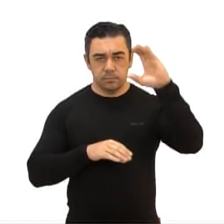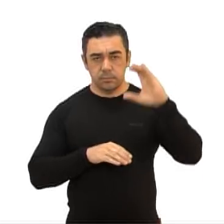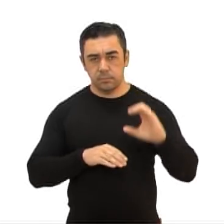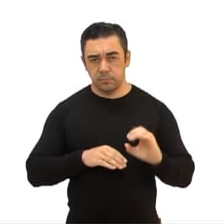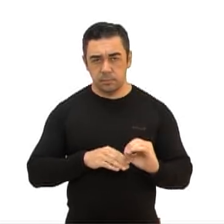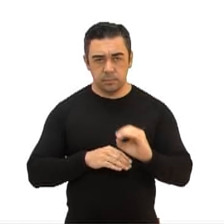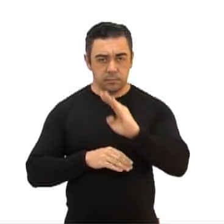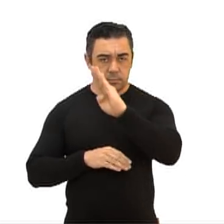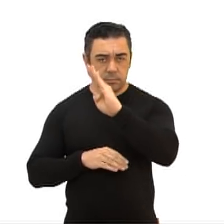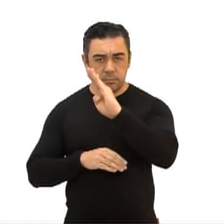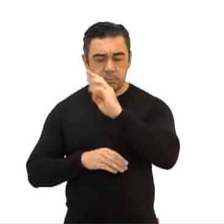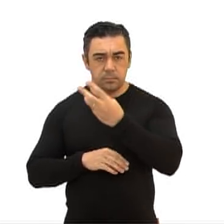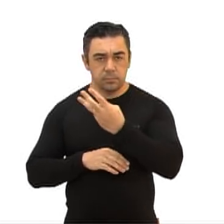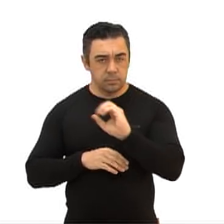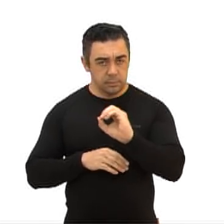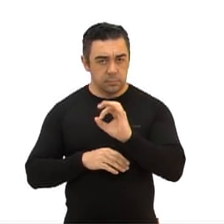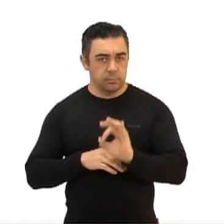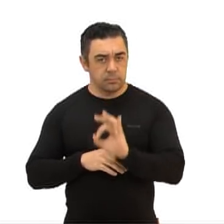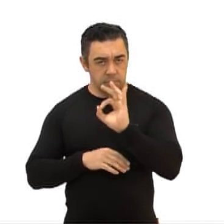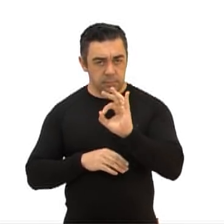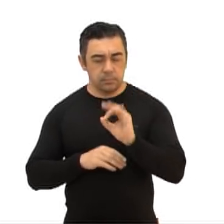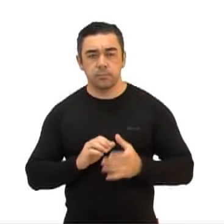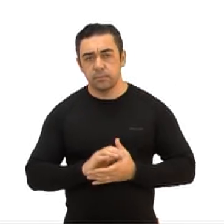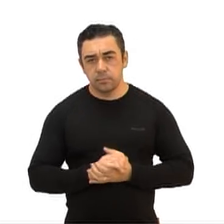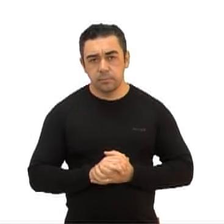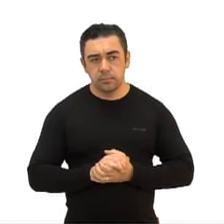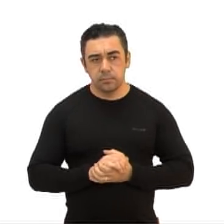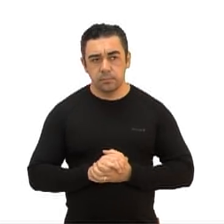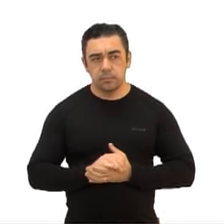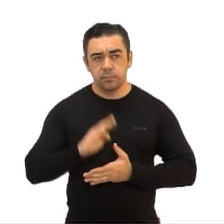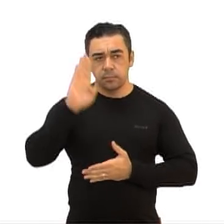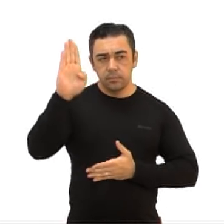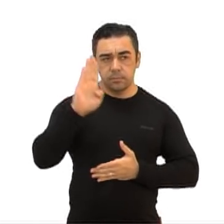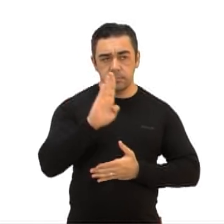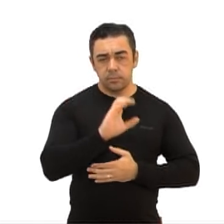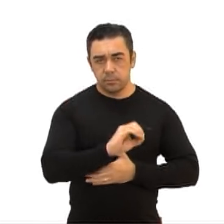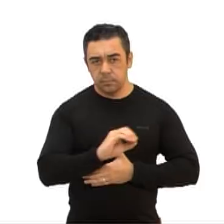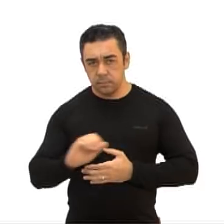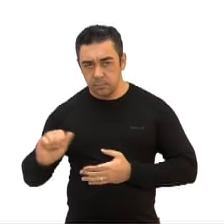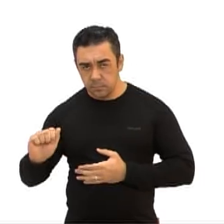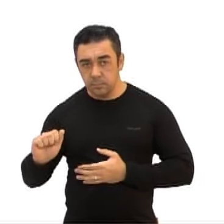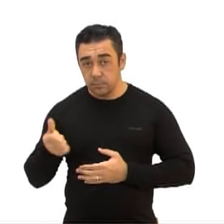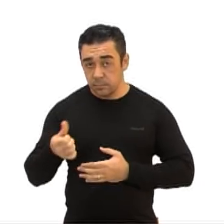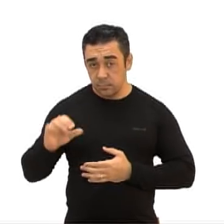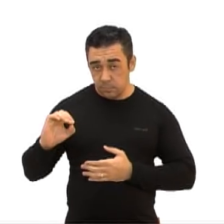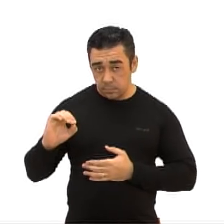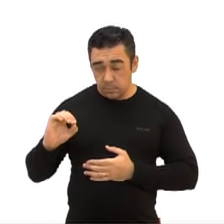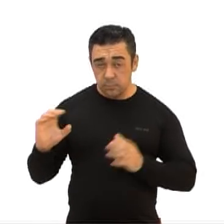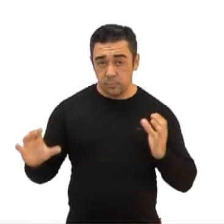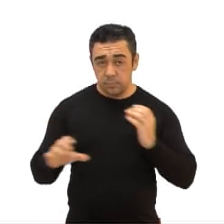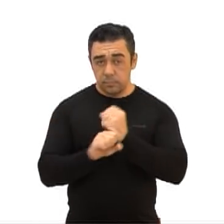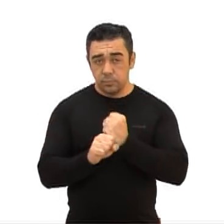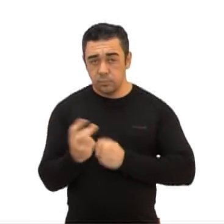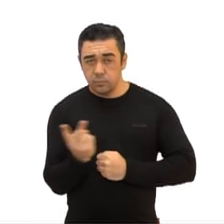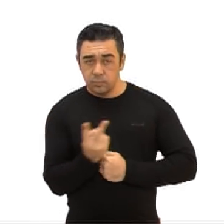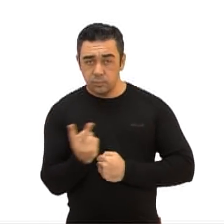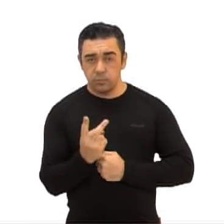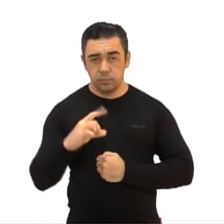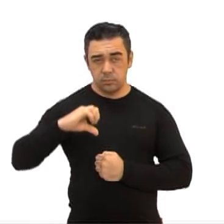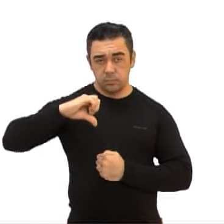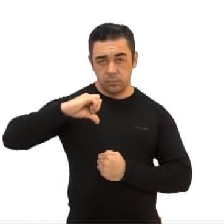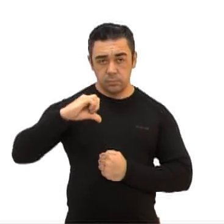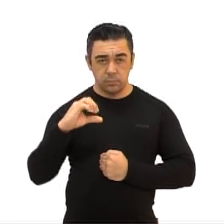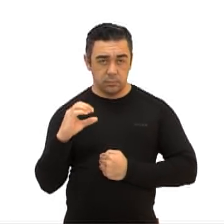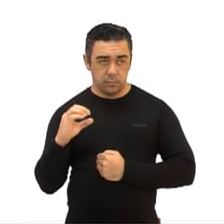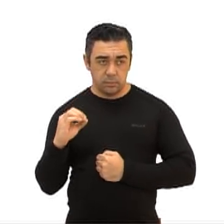COB de 30 graus e o ângulo BOA de 60 graus. Juntos, eles formam